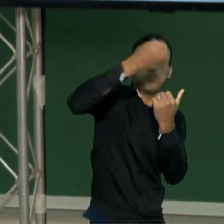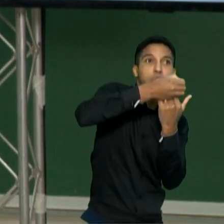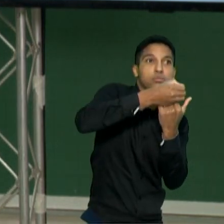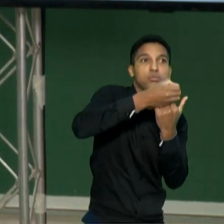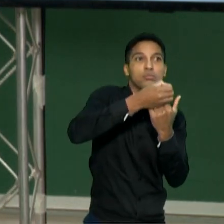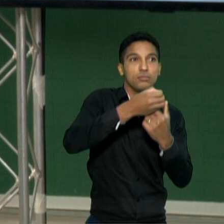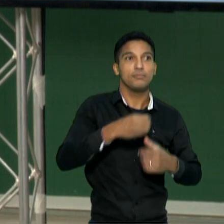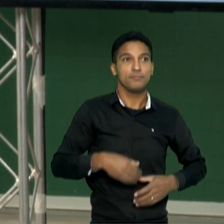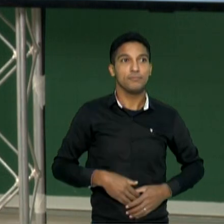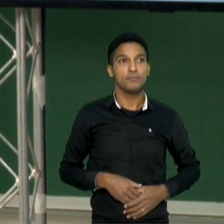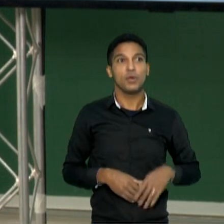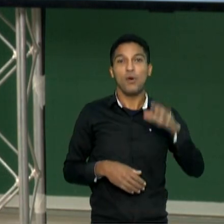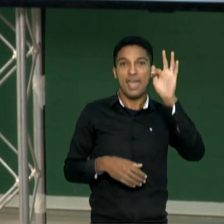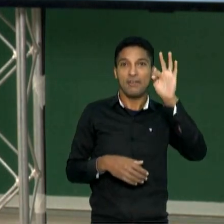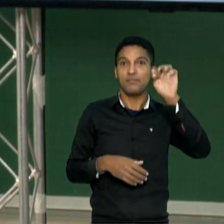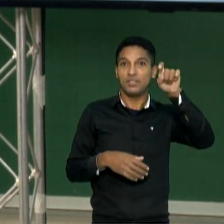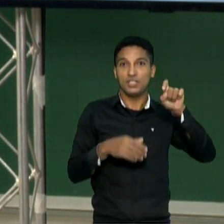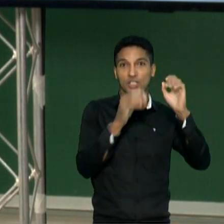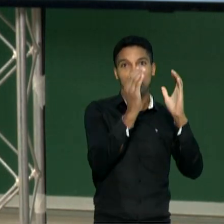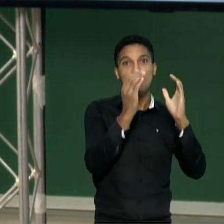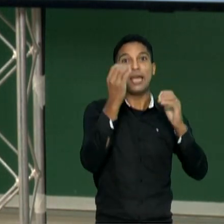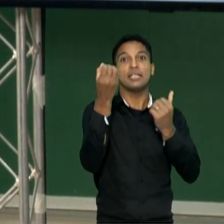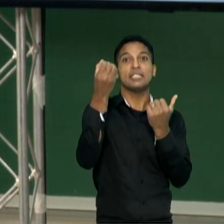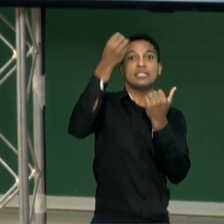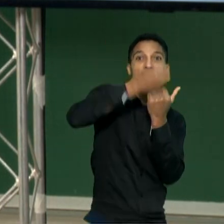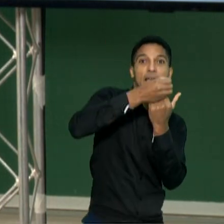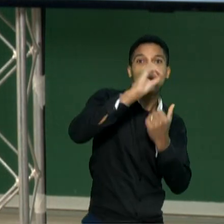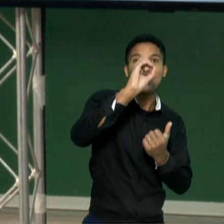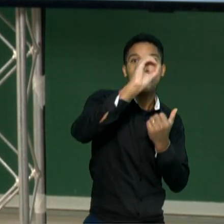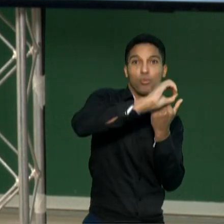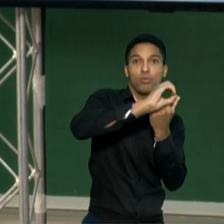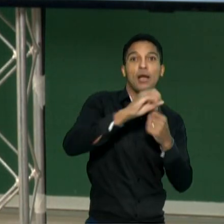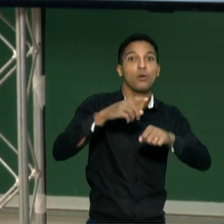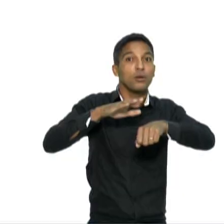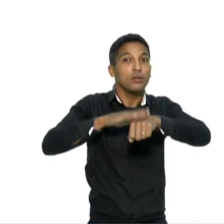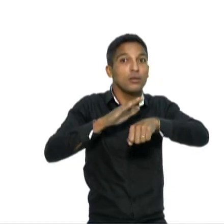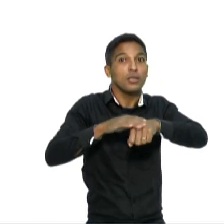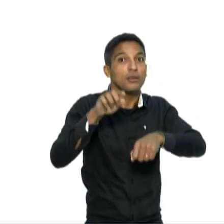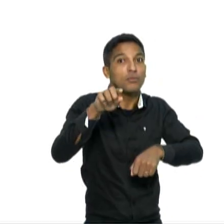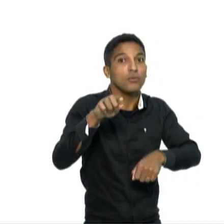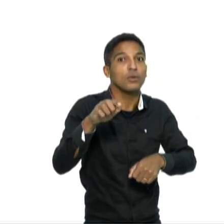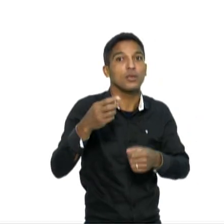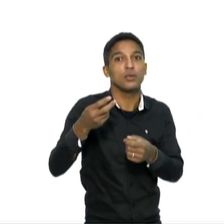aguardar mais um tempinho então e a gente já volta com a correção dele, beleza?